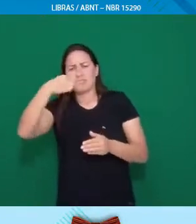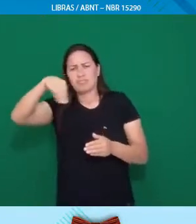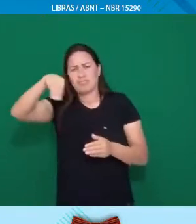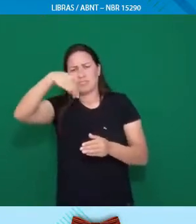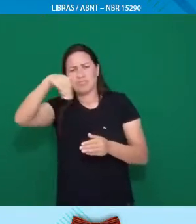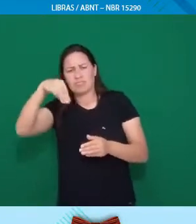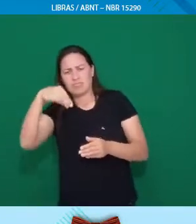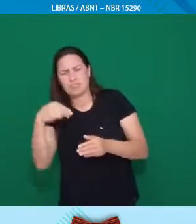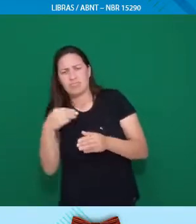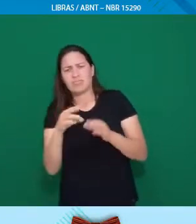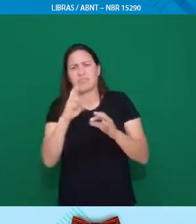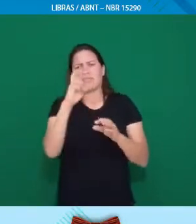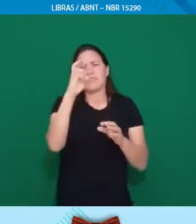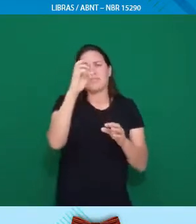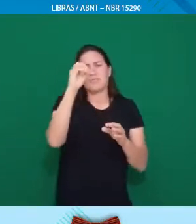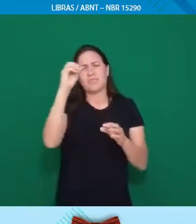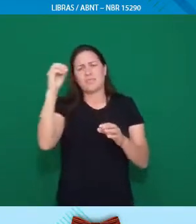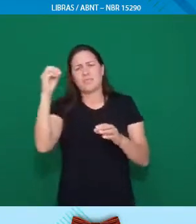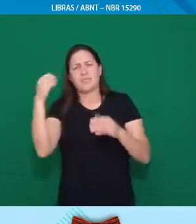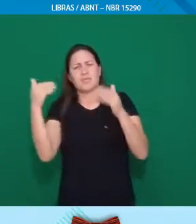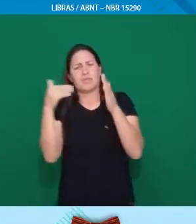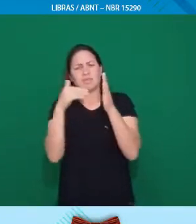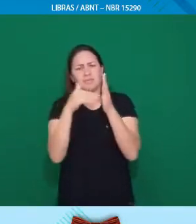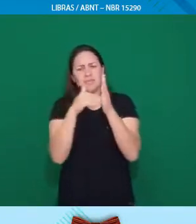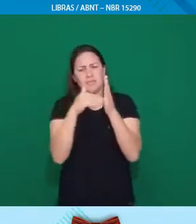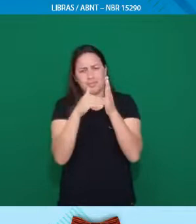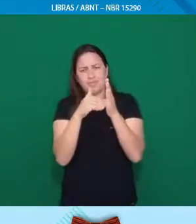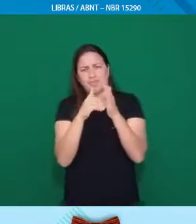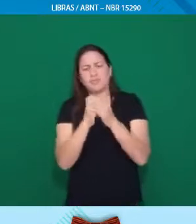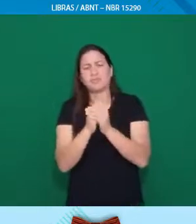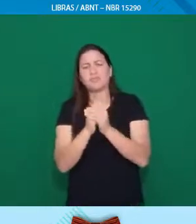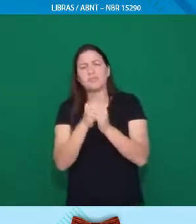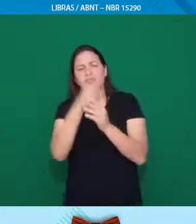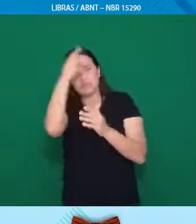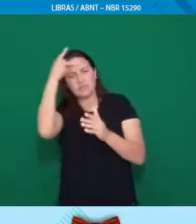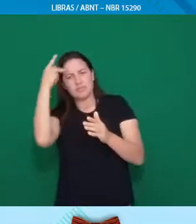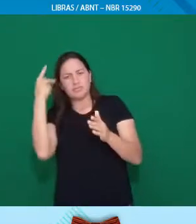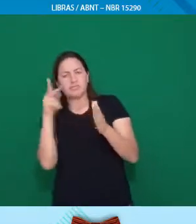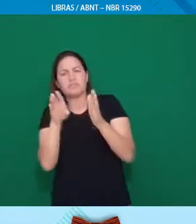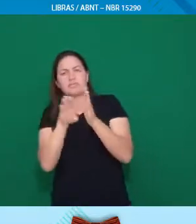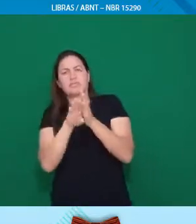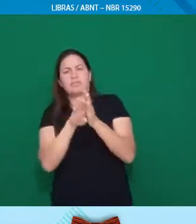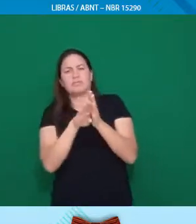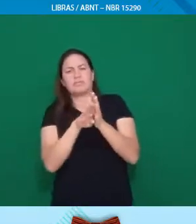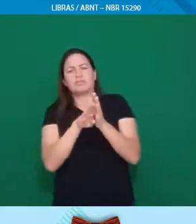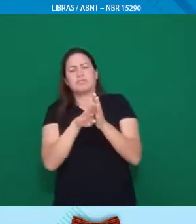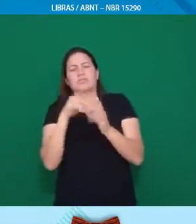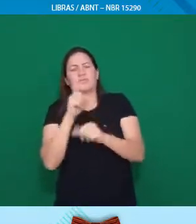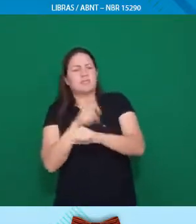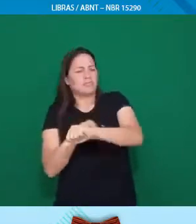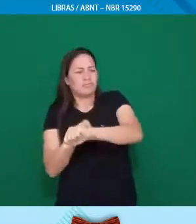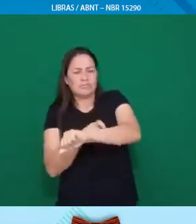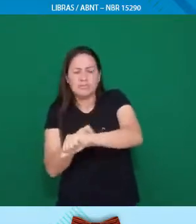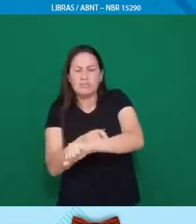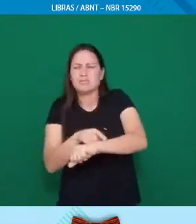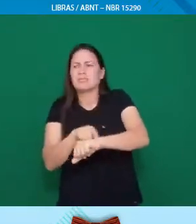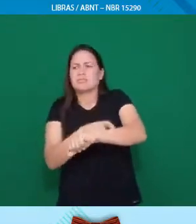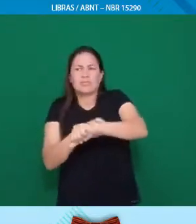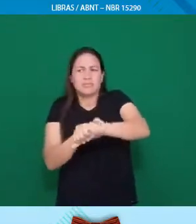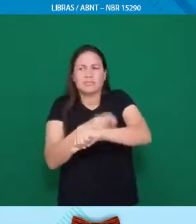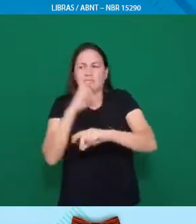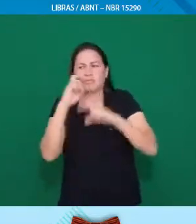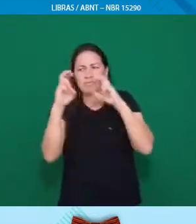mais uns 150 metros mais ou menos a barranca da água até chegar o pessoal e o pessoal desesperado